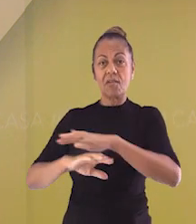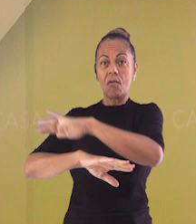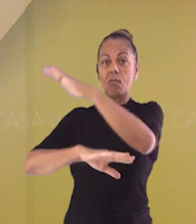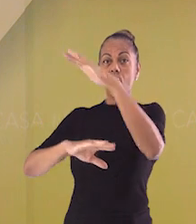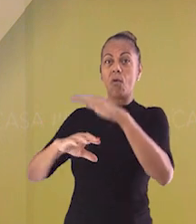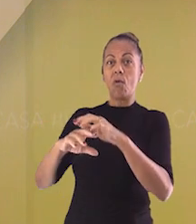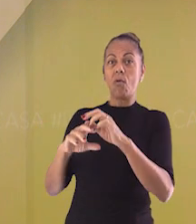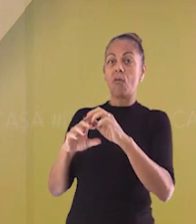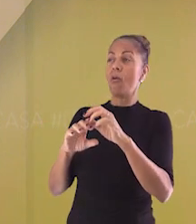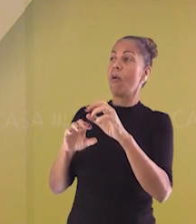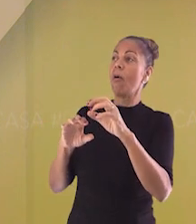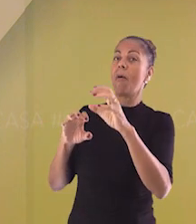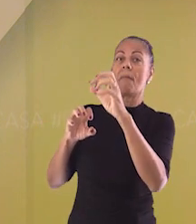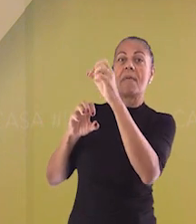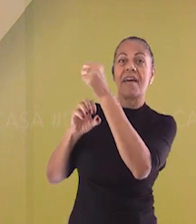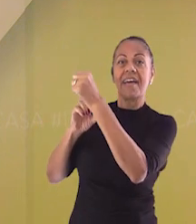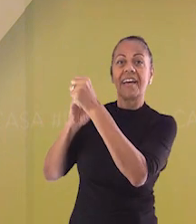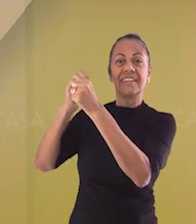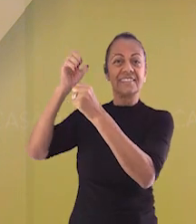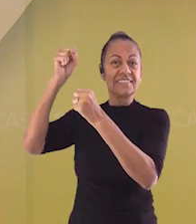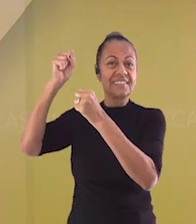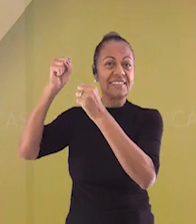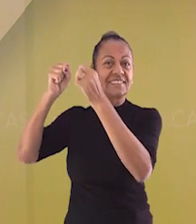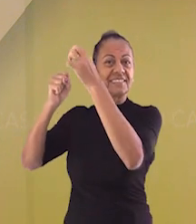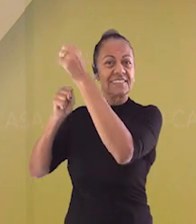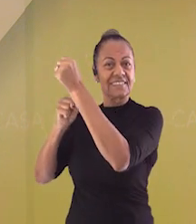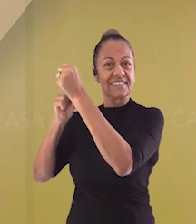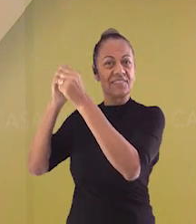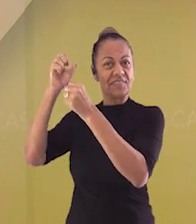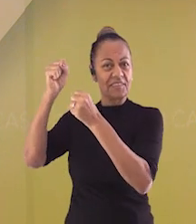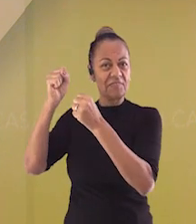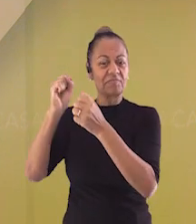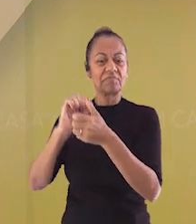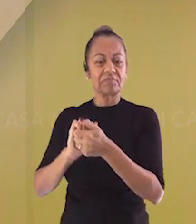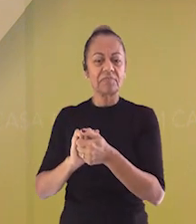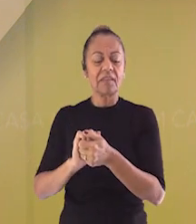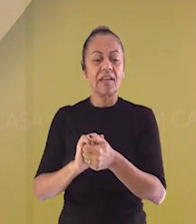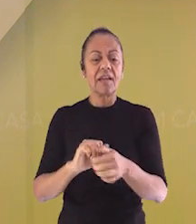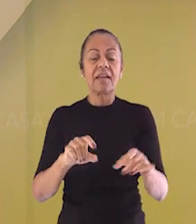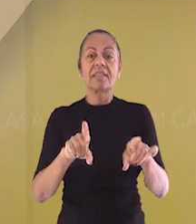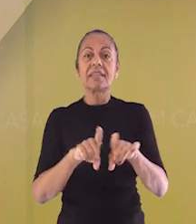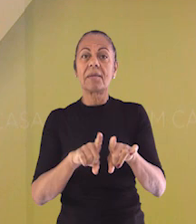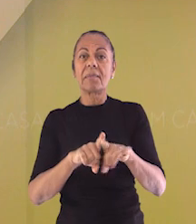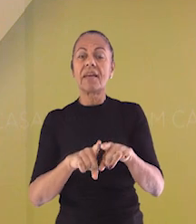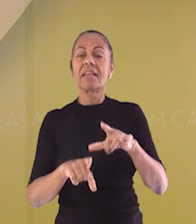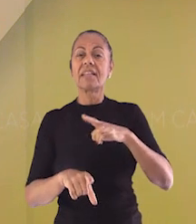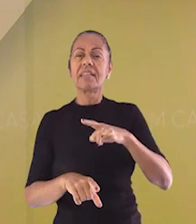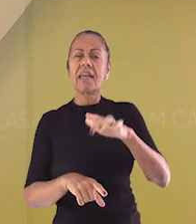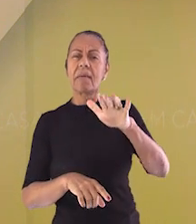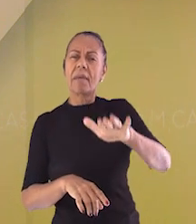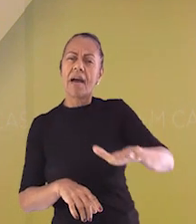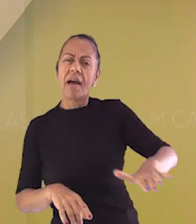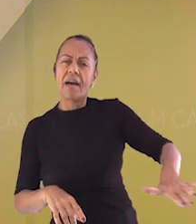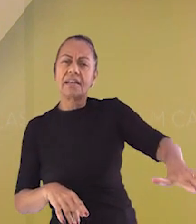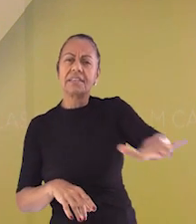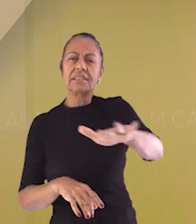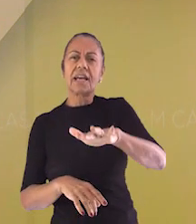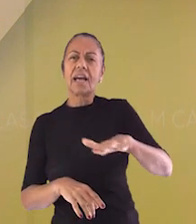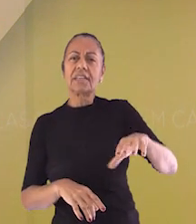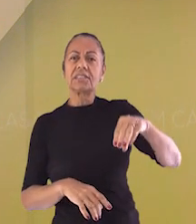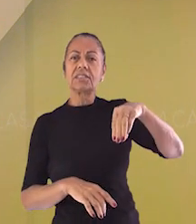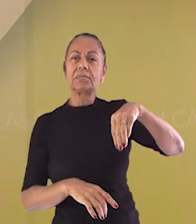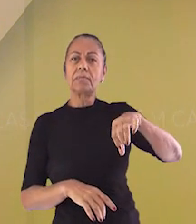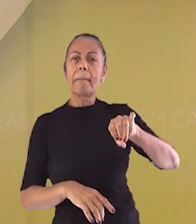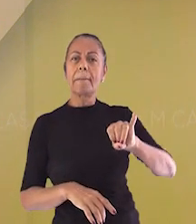são explorados justamente para isso, apreciação de paisagens, inclusive com mirantes. No